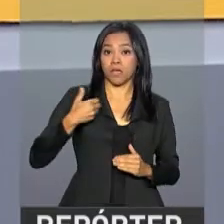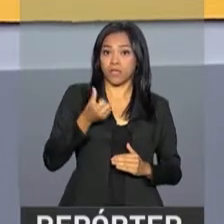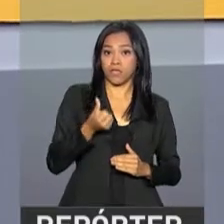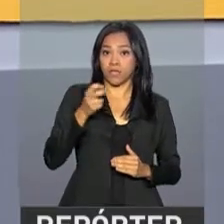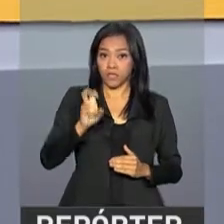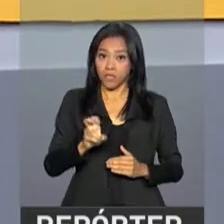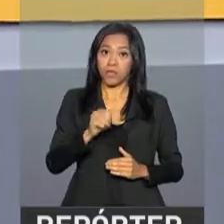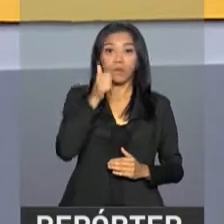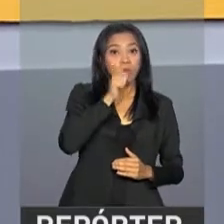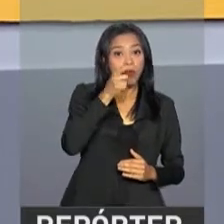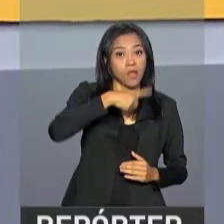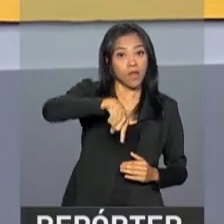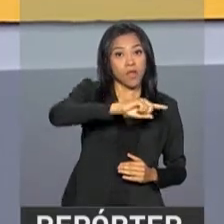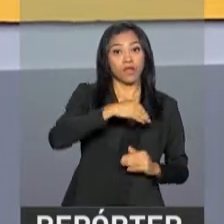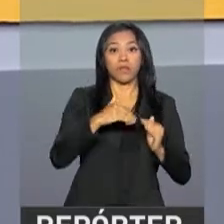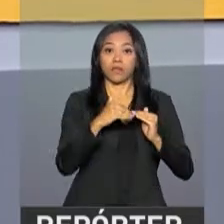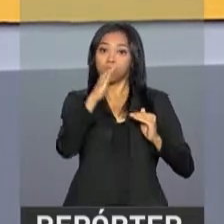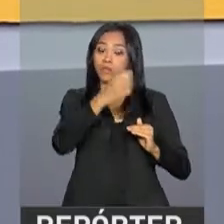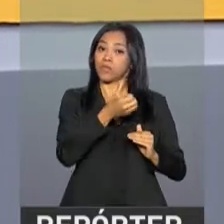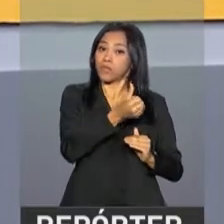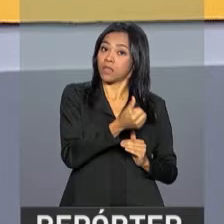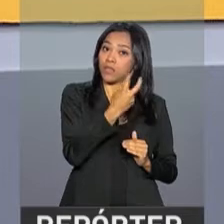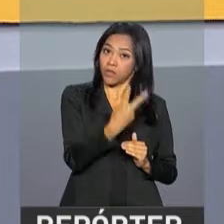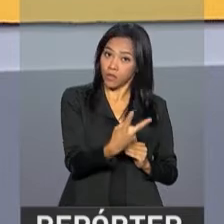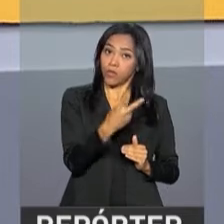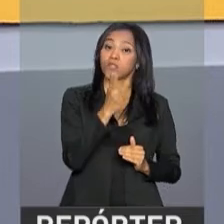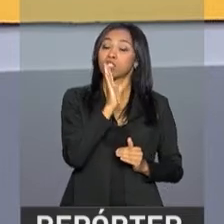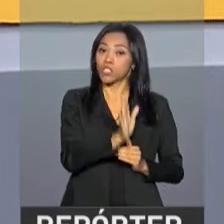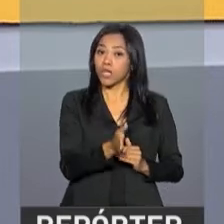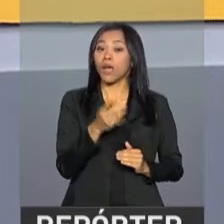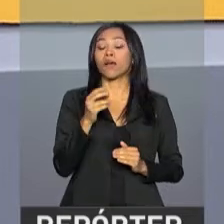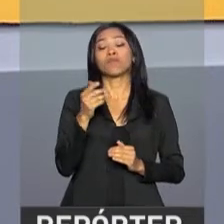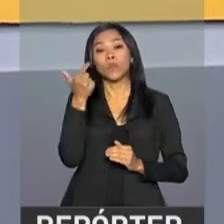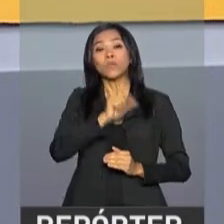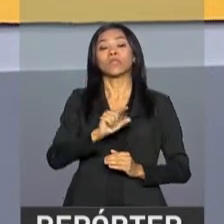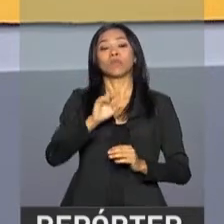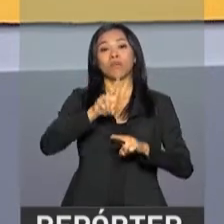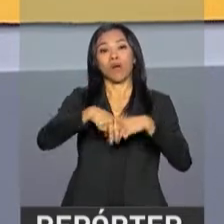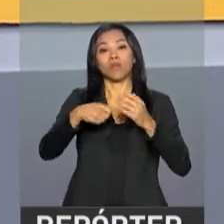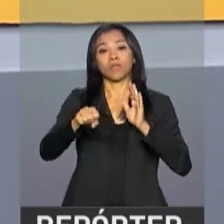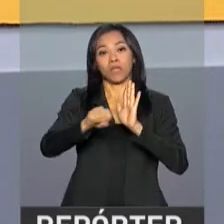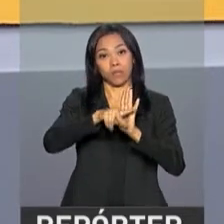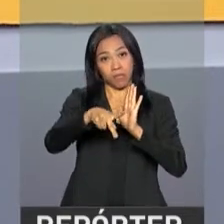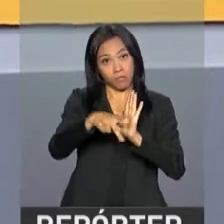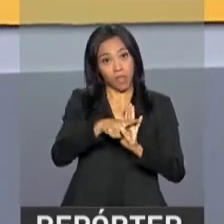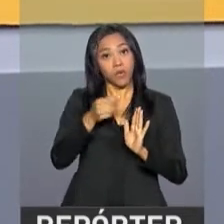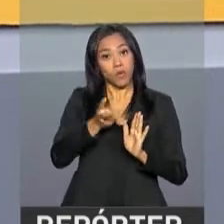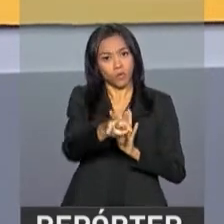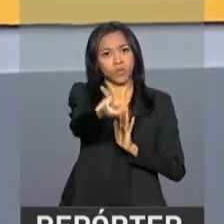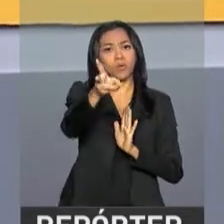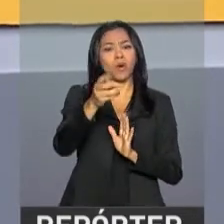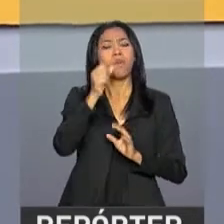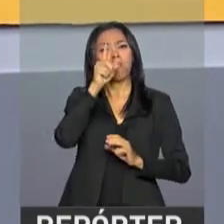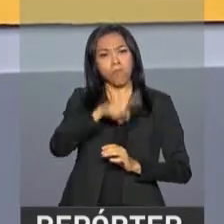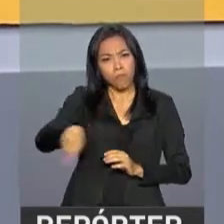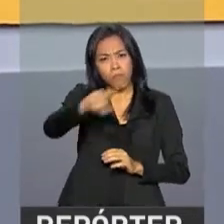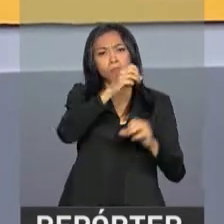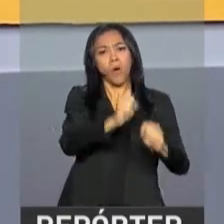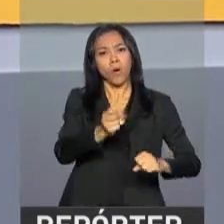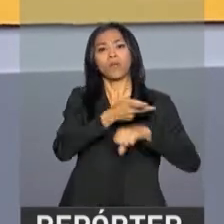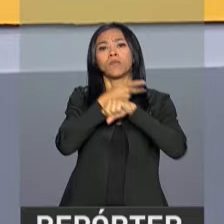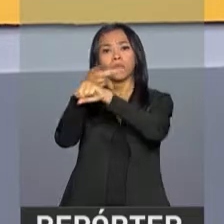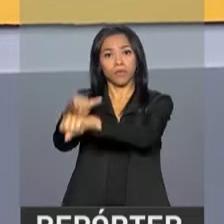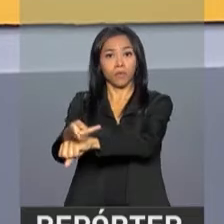de 62 anos que já tinham sido contemplados por medida provisória continuam liberados também podem ir às agências a qualquer